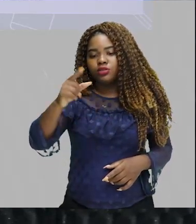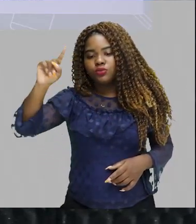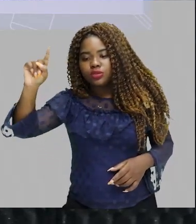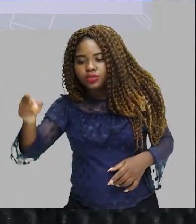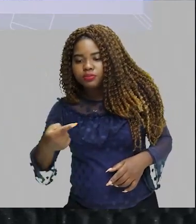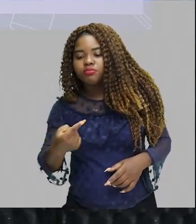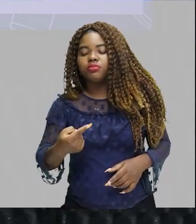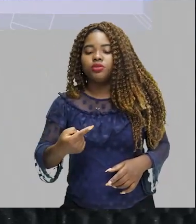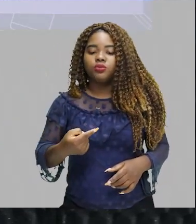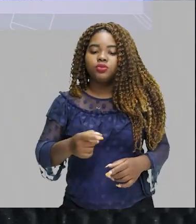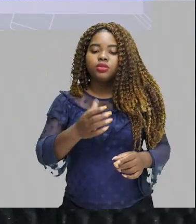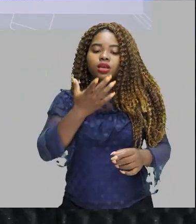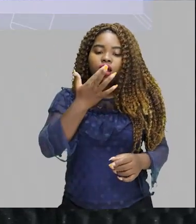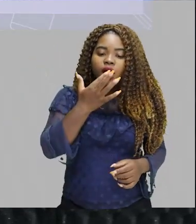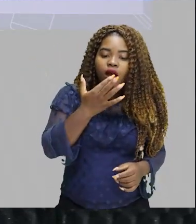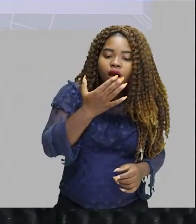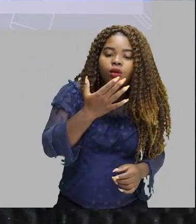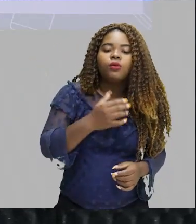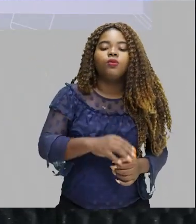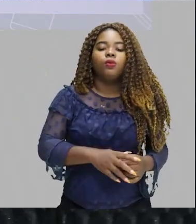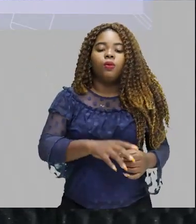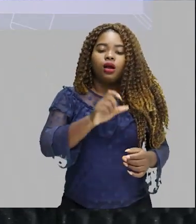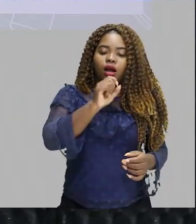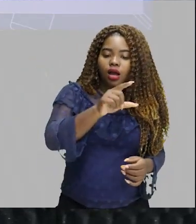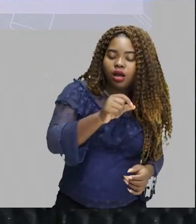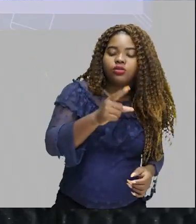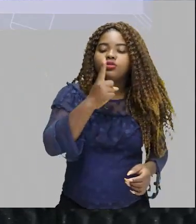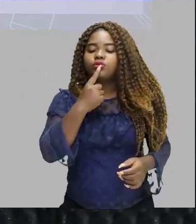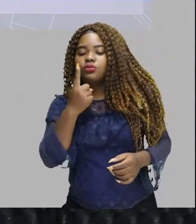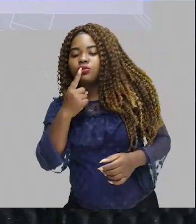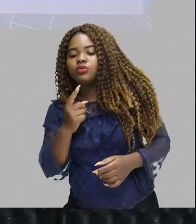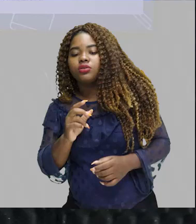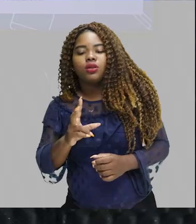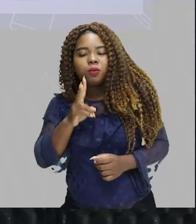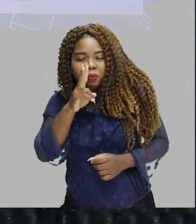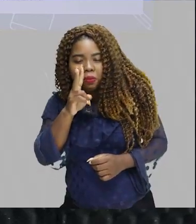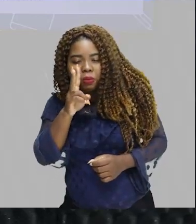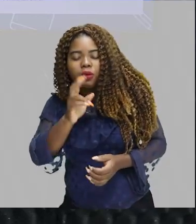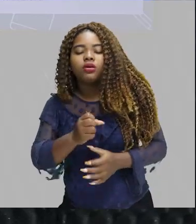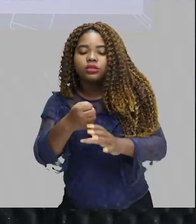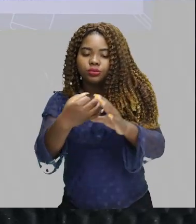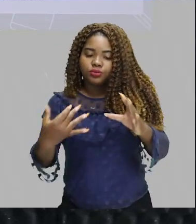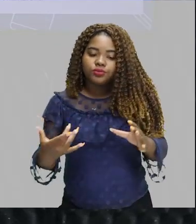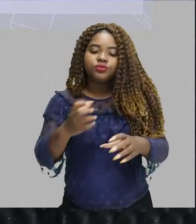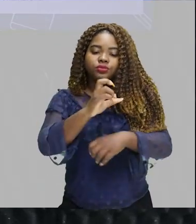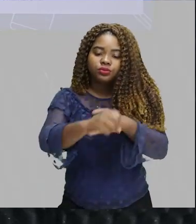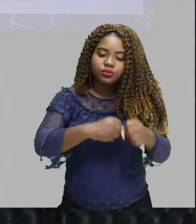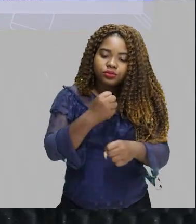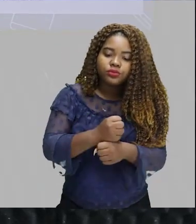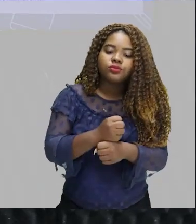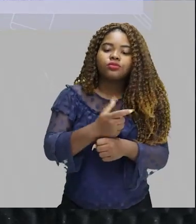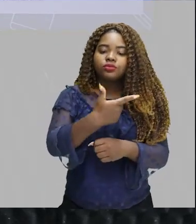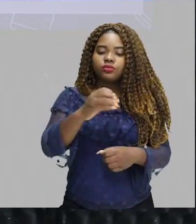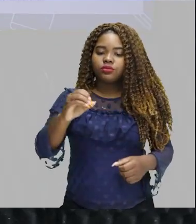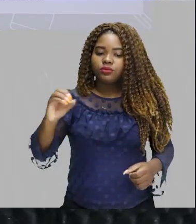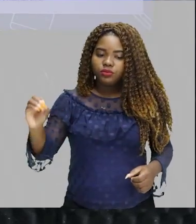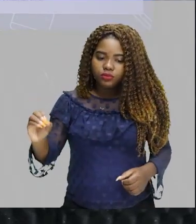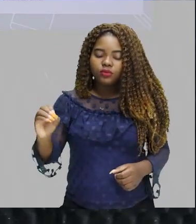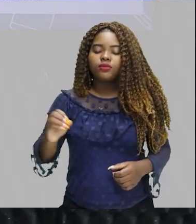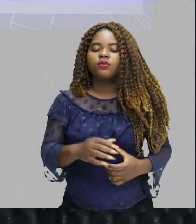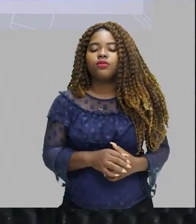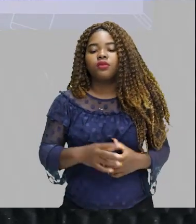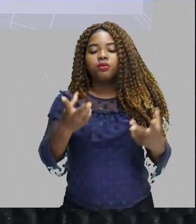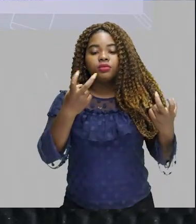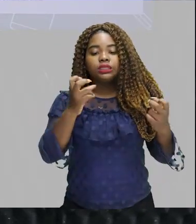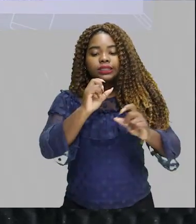azul e o vermelho mais forte, tá certo? Ou seja, as características do ano de 2000, só representando rapidamente, tu vai perceber que no